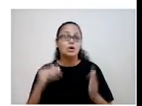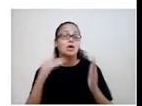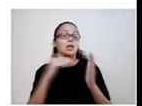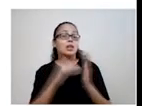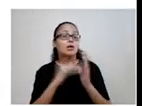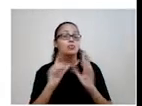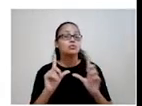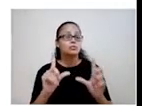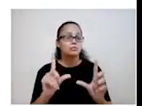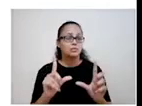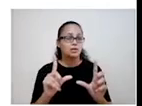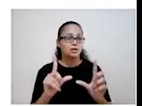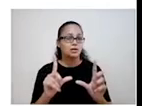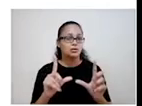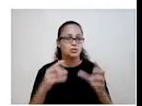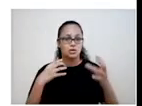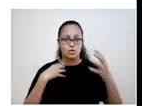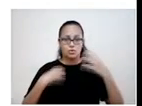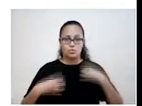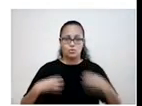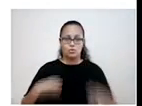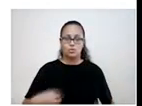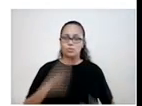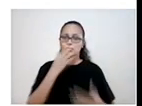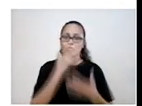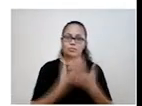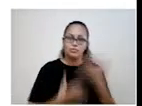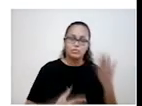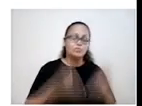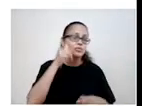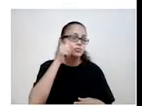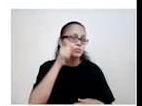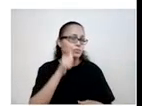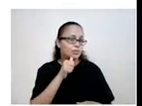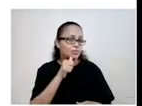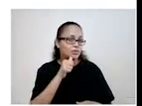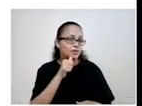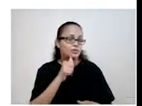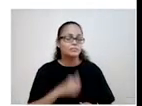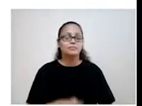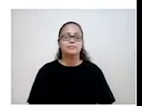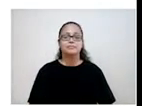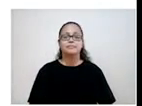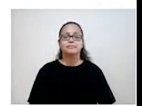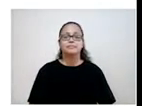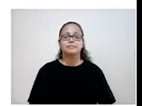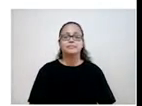imagem, os órgãos e os vasos sanguíneos de uma mulher na imagem à direita.